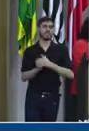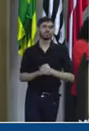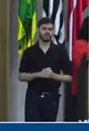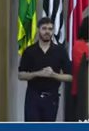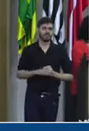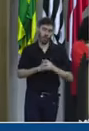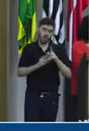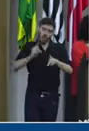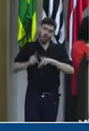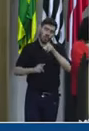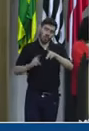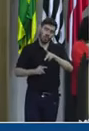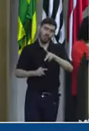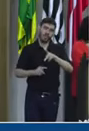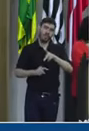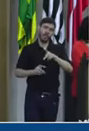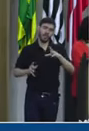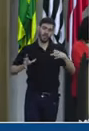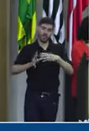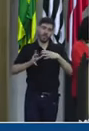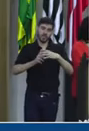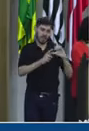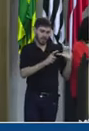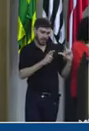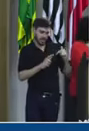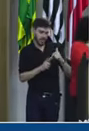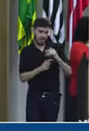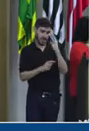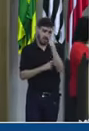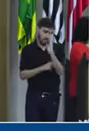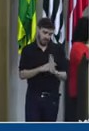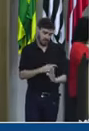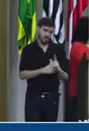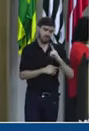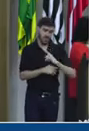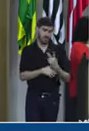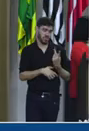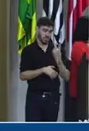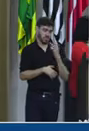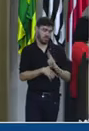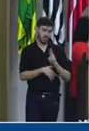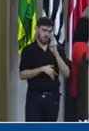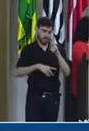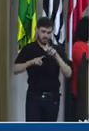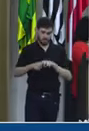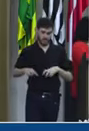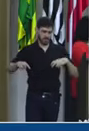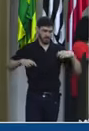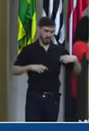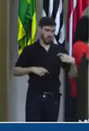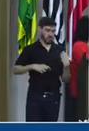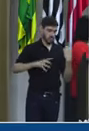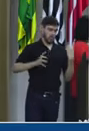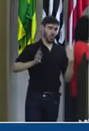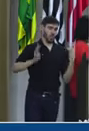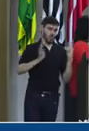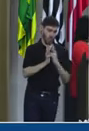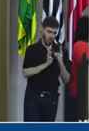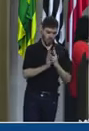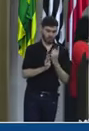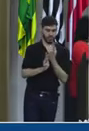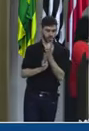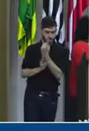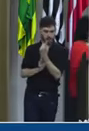dos povos e comunidades tradicionais no Brasil. Nós temos dois representantes na mesa, um indígena e uma